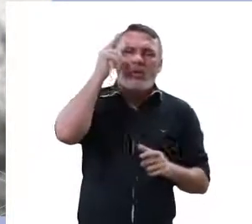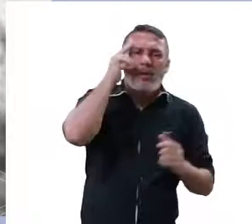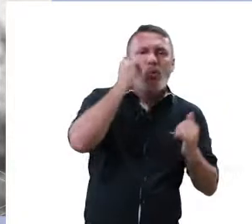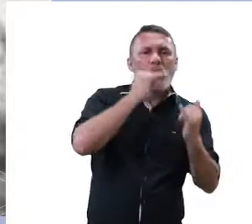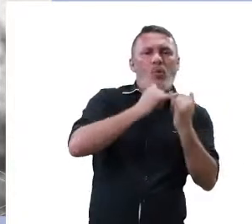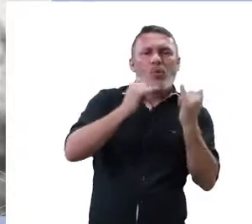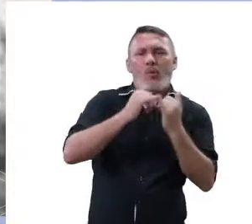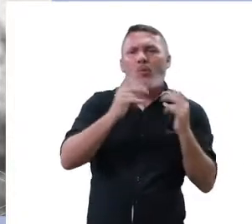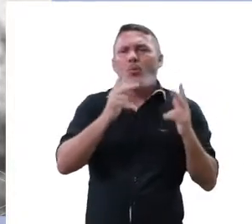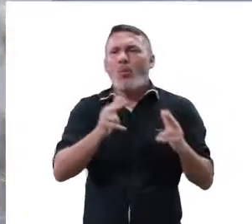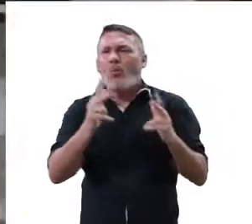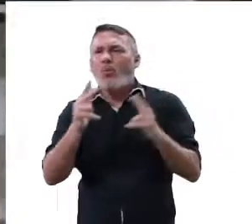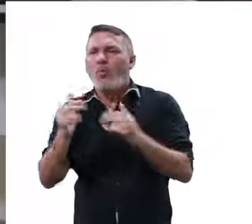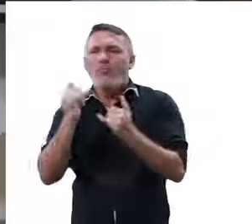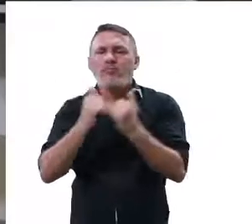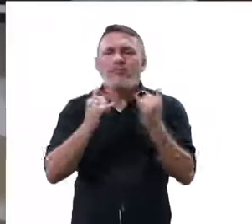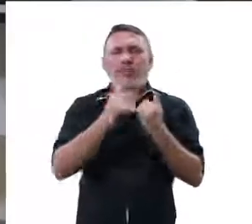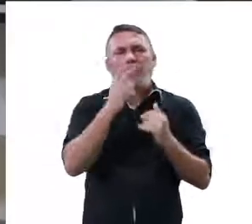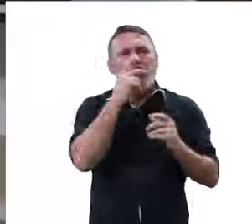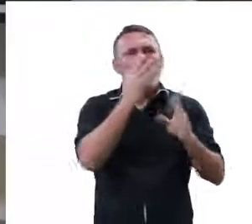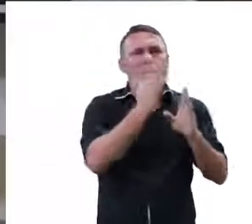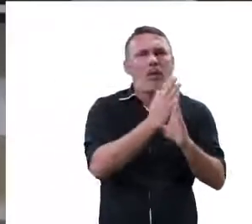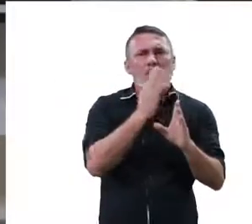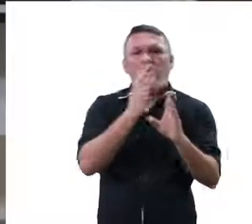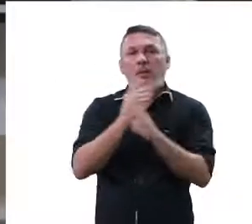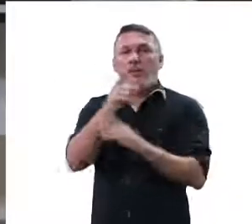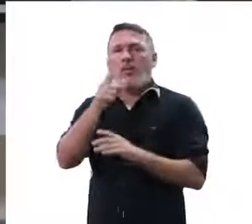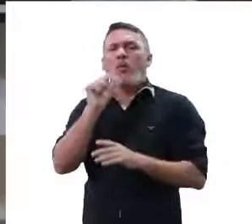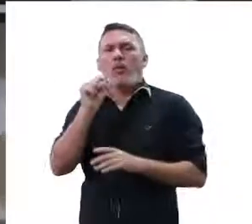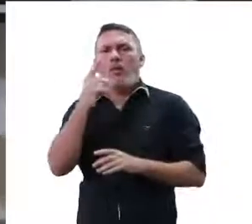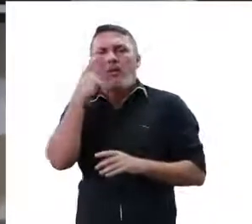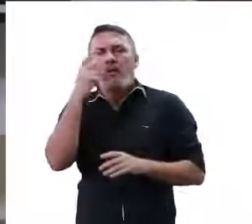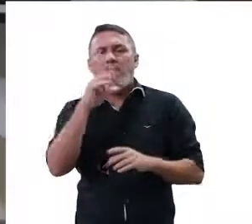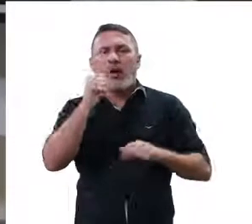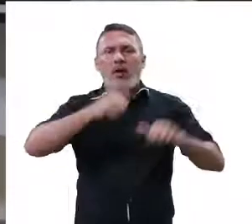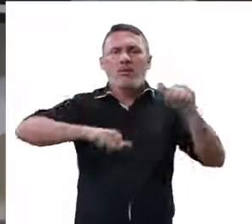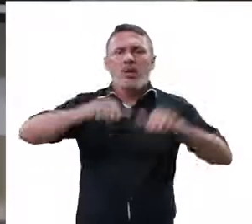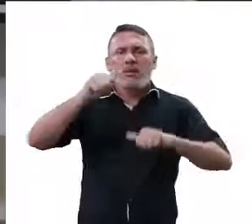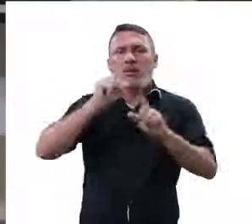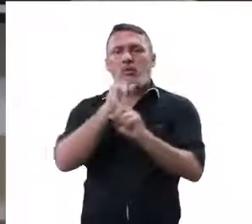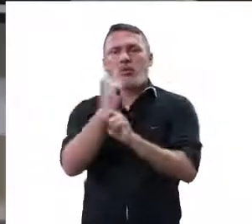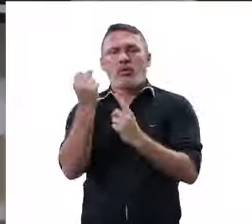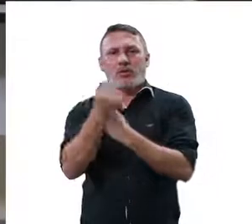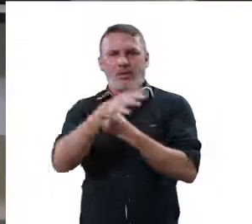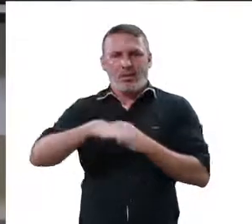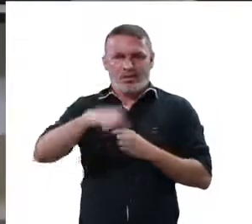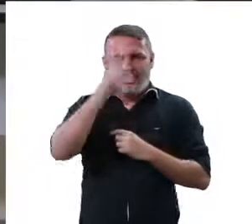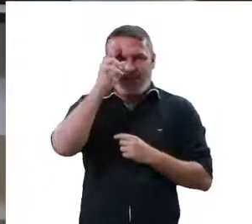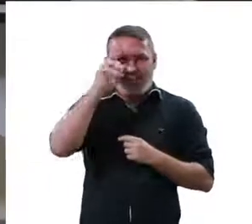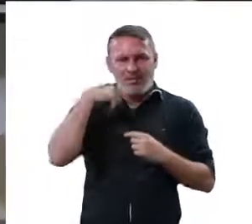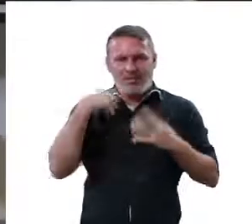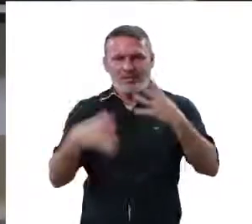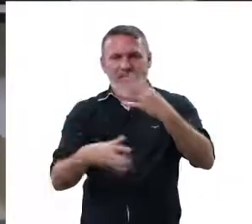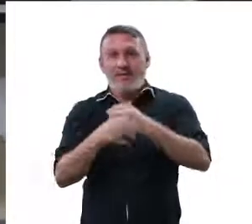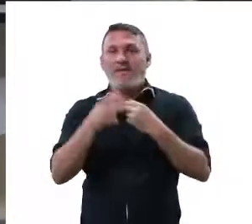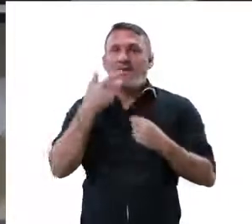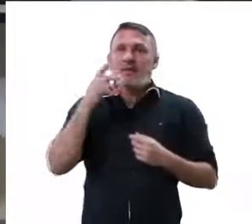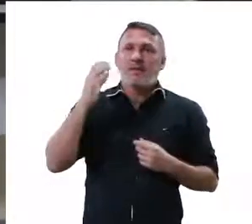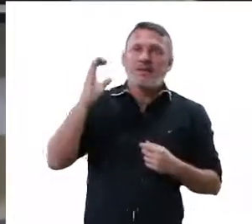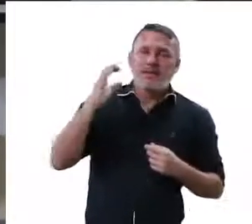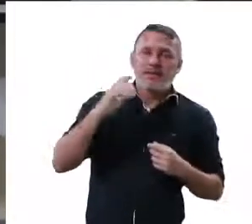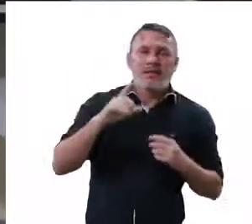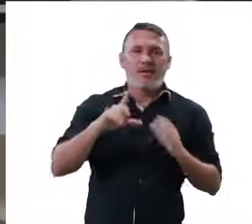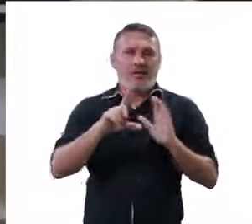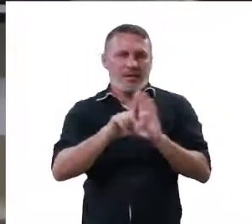comuns, então você vai identificar, é uma coisa bastante interessante, você vai analisar a sociedade. Lembra quando eu falei da